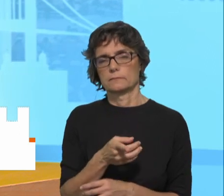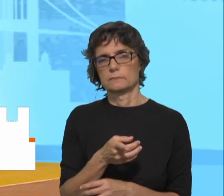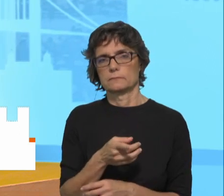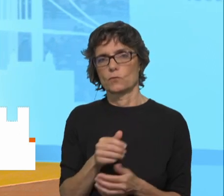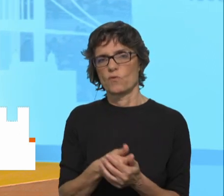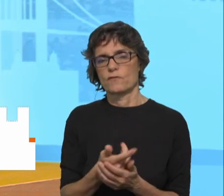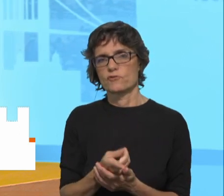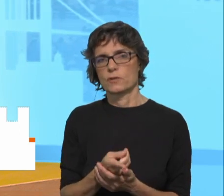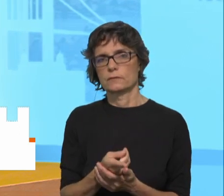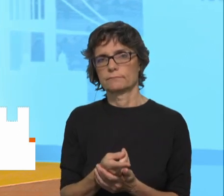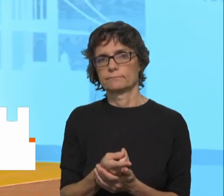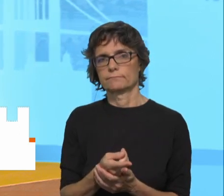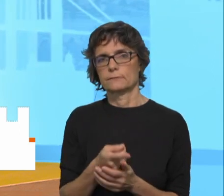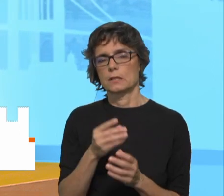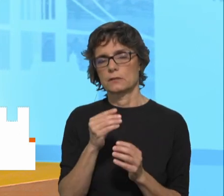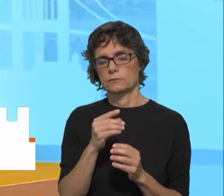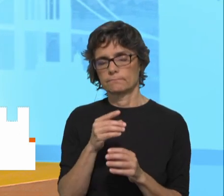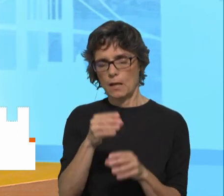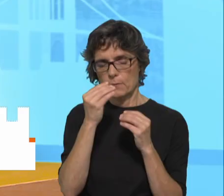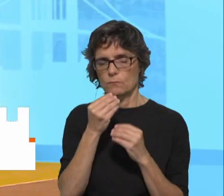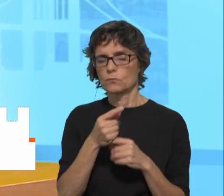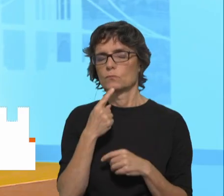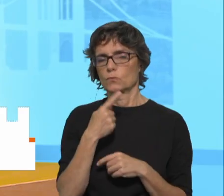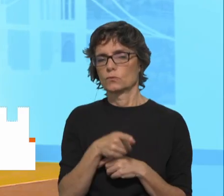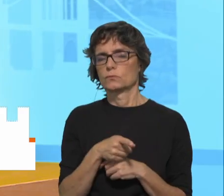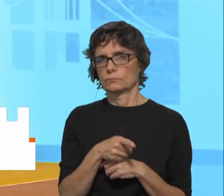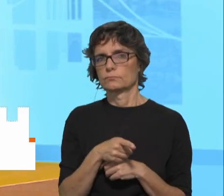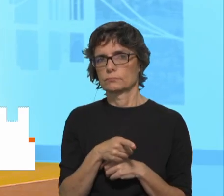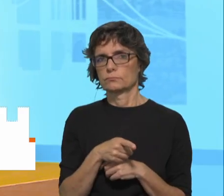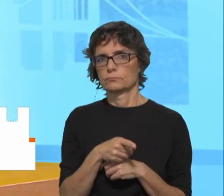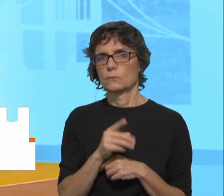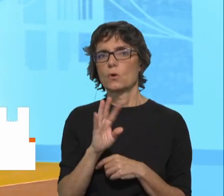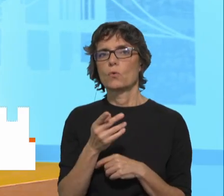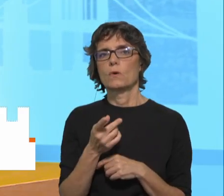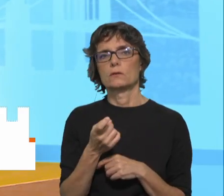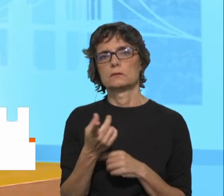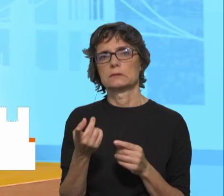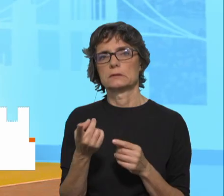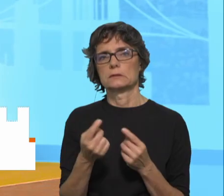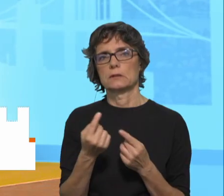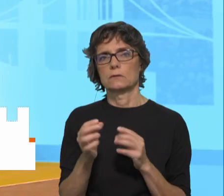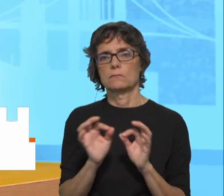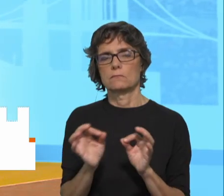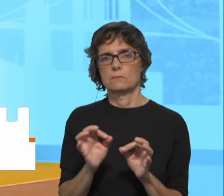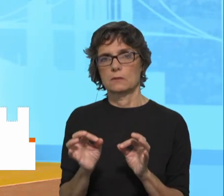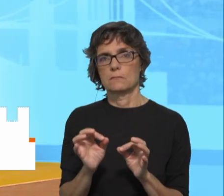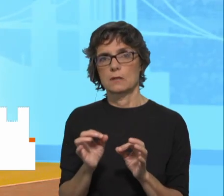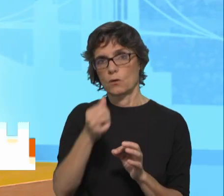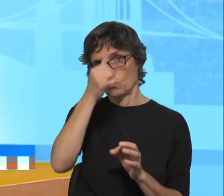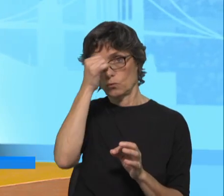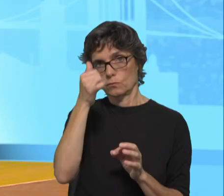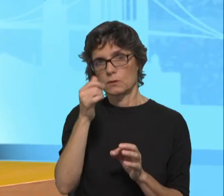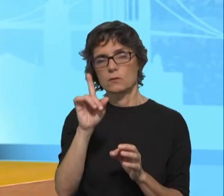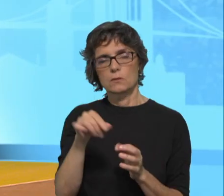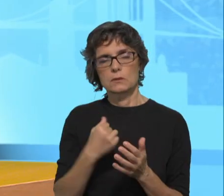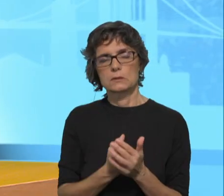tem. É uma autêntica lição para todos nós. E sempre que é necessário preparar este domingo, é necessário ler